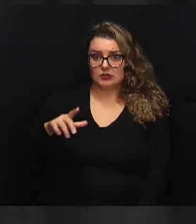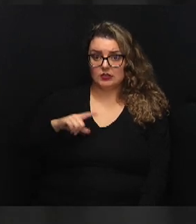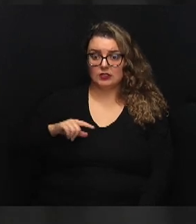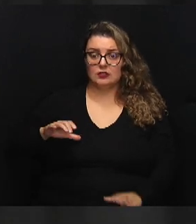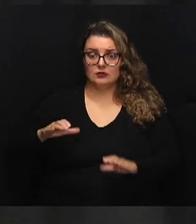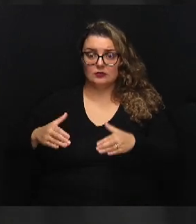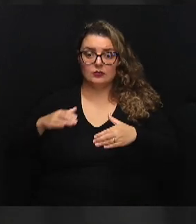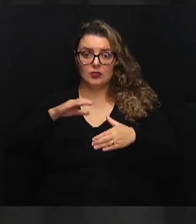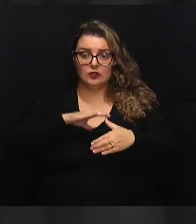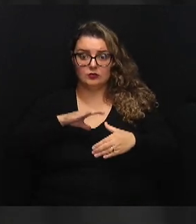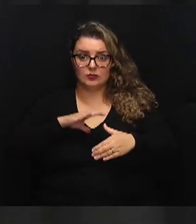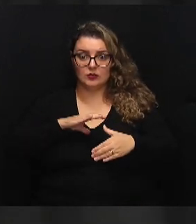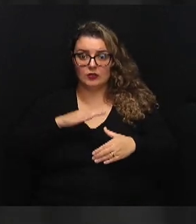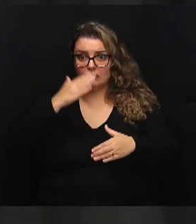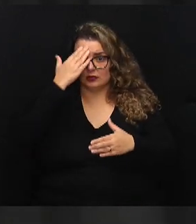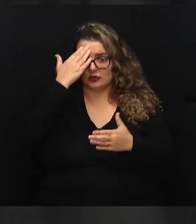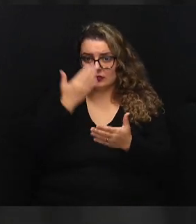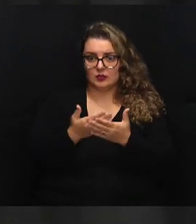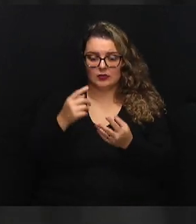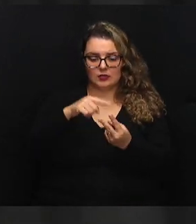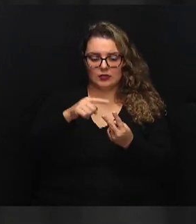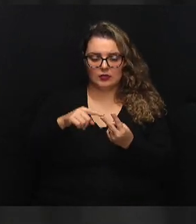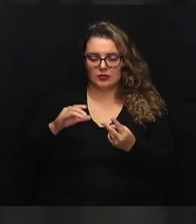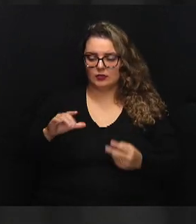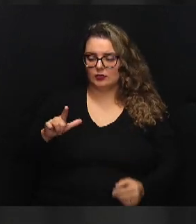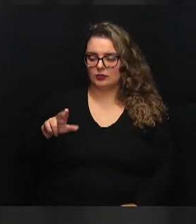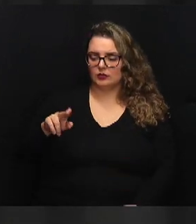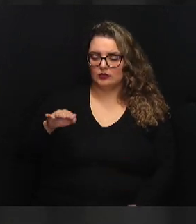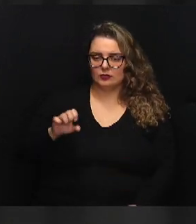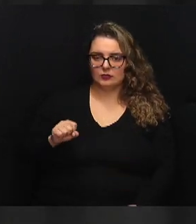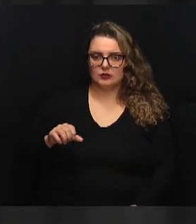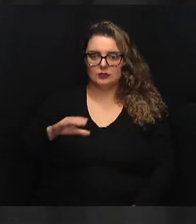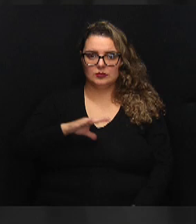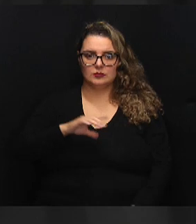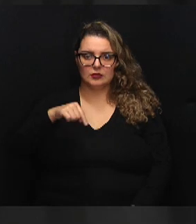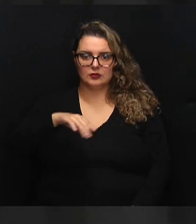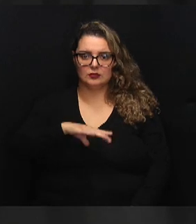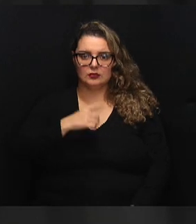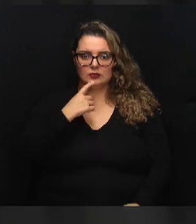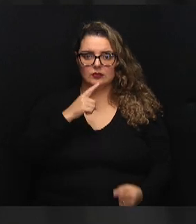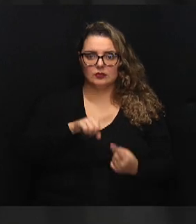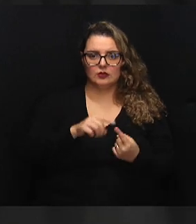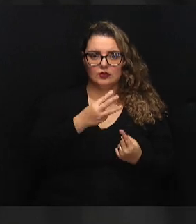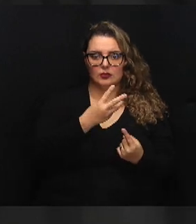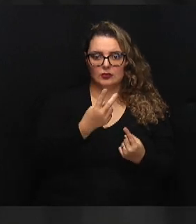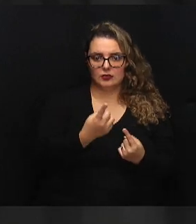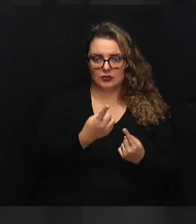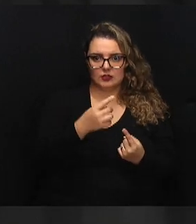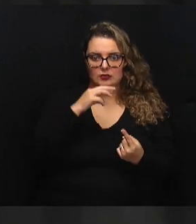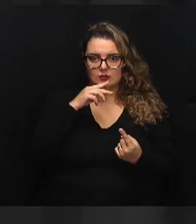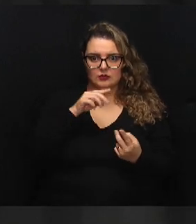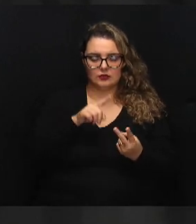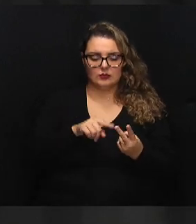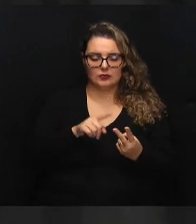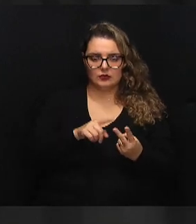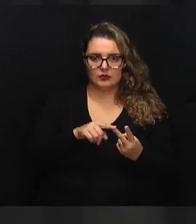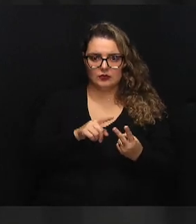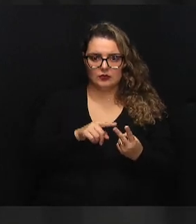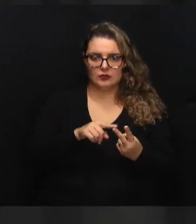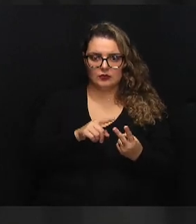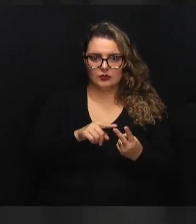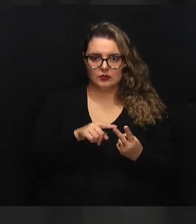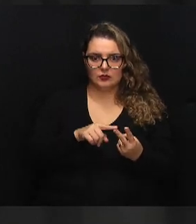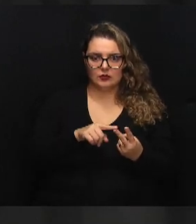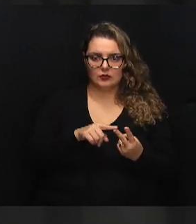municipal, que acredito, nós temos 2 clubes municipais em Campinas. É o 31 de março e o